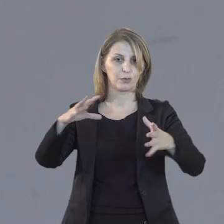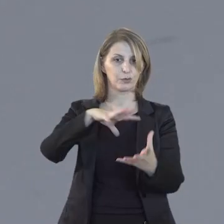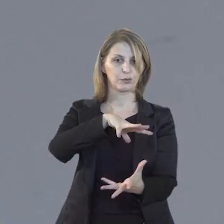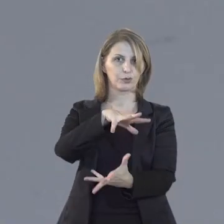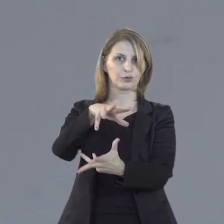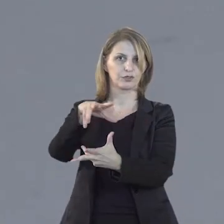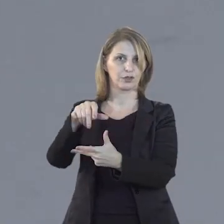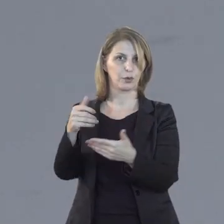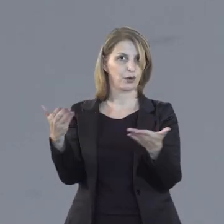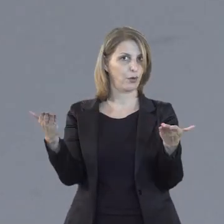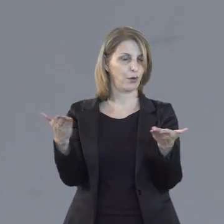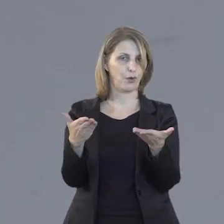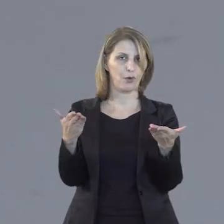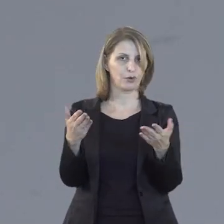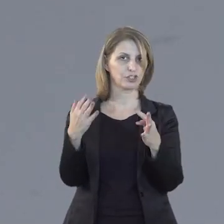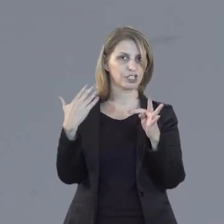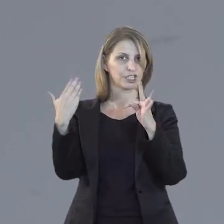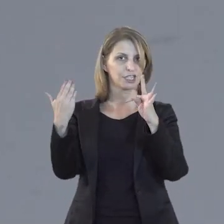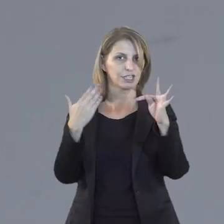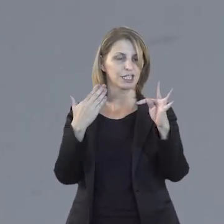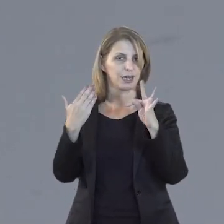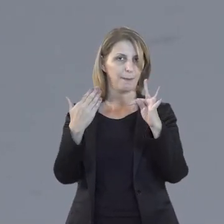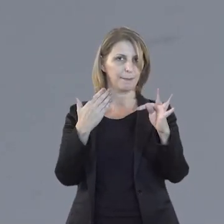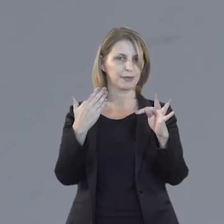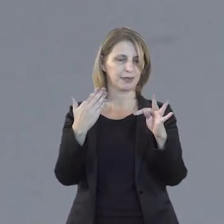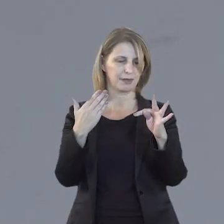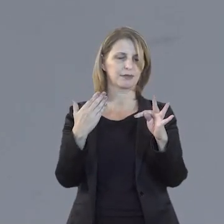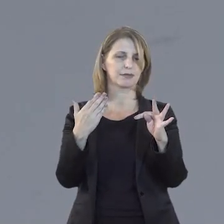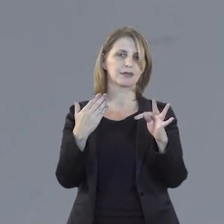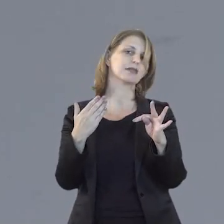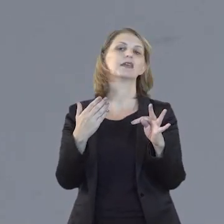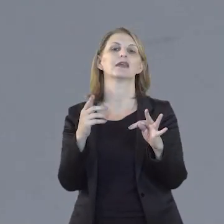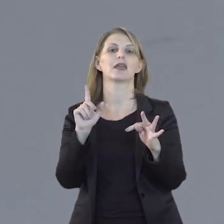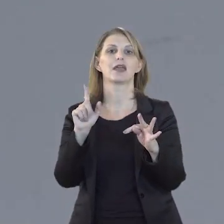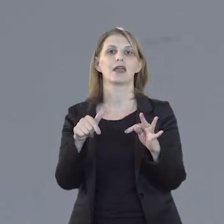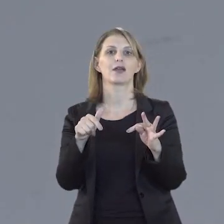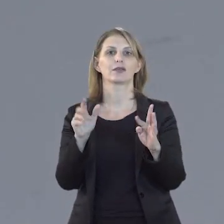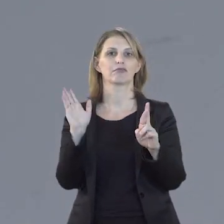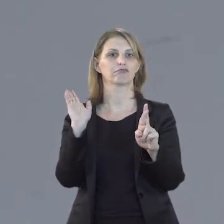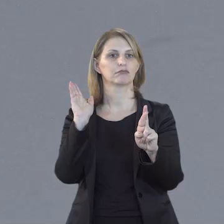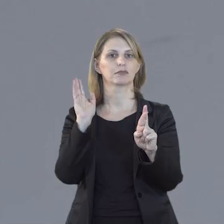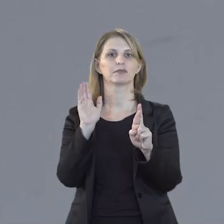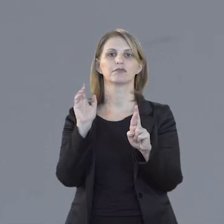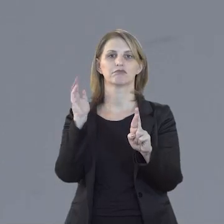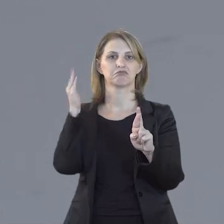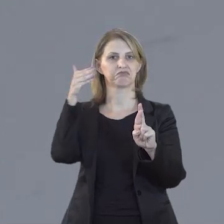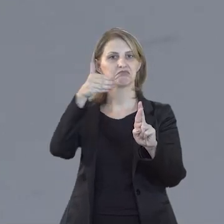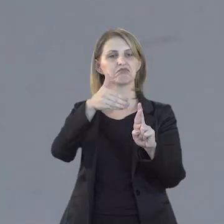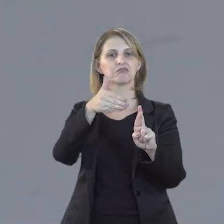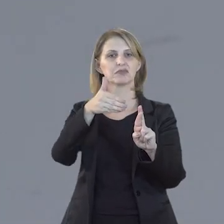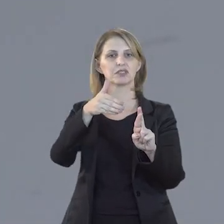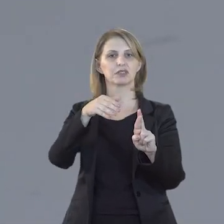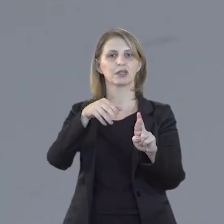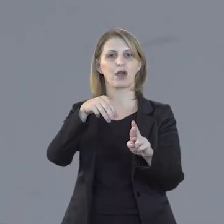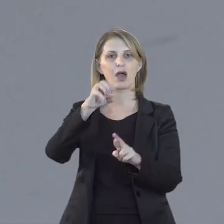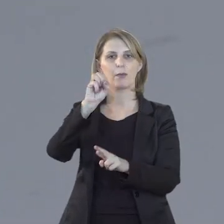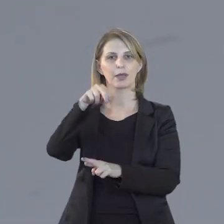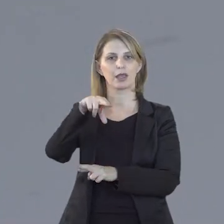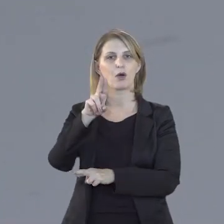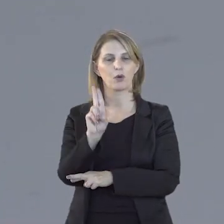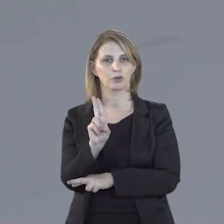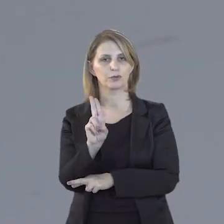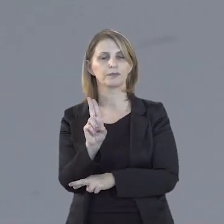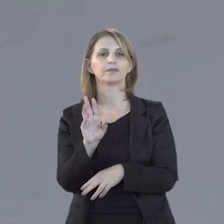difundido amplamente, né, mundialmente, e hoje é uma das terapias, dentre tantas outras, que é reconhecida pela